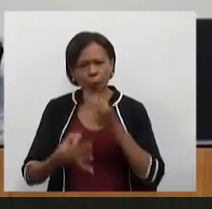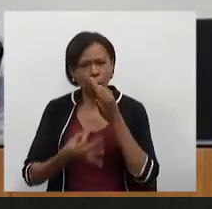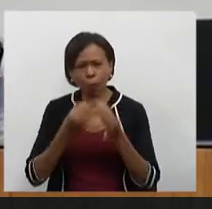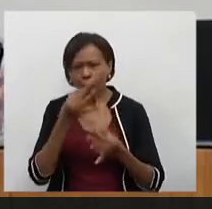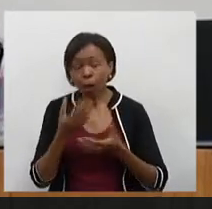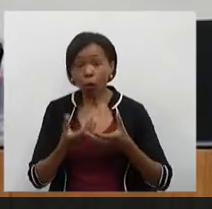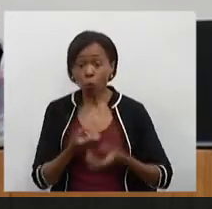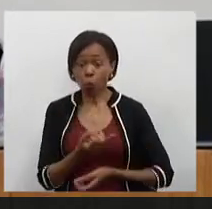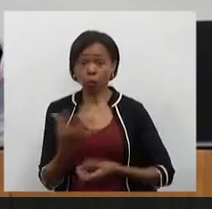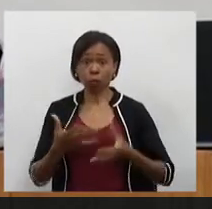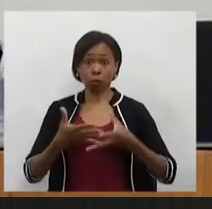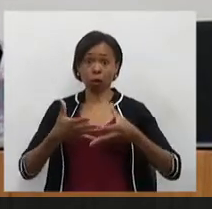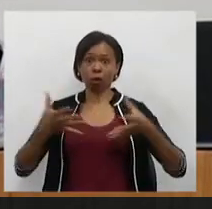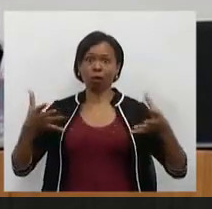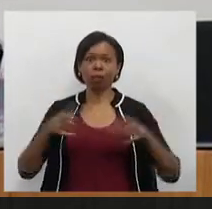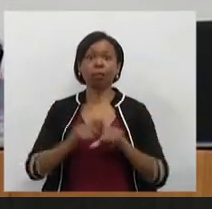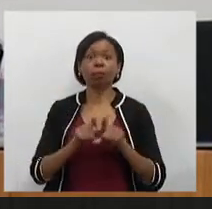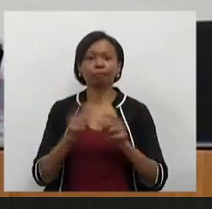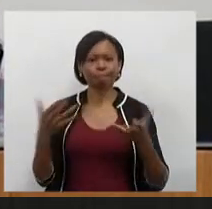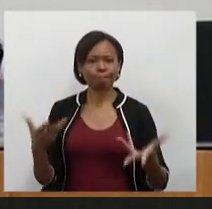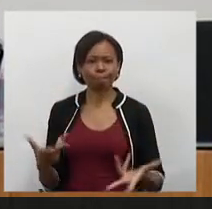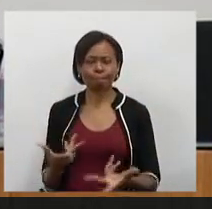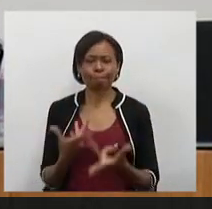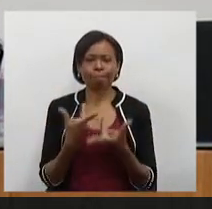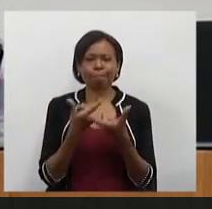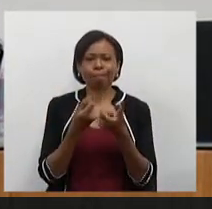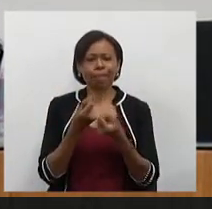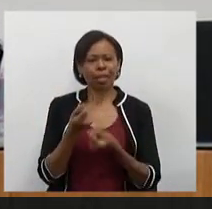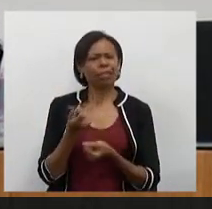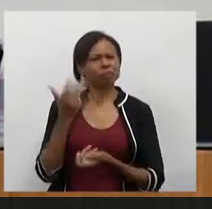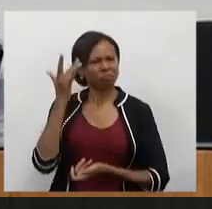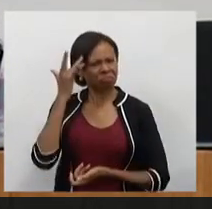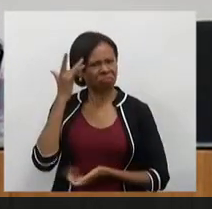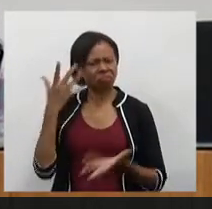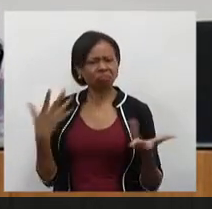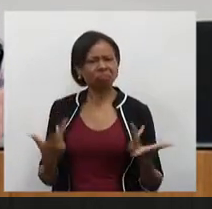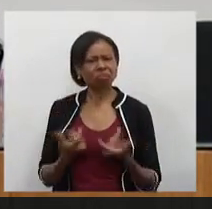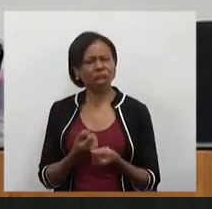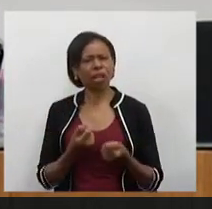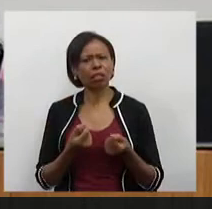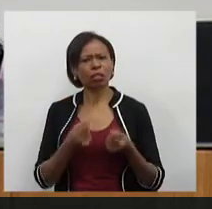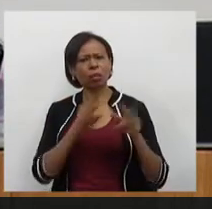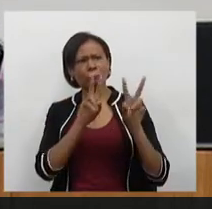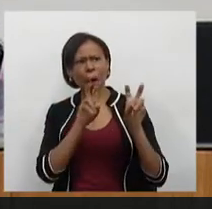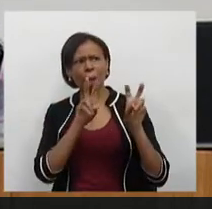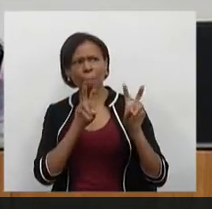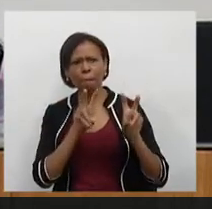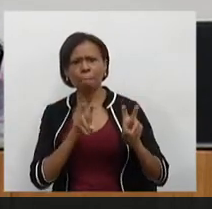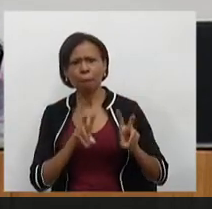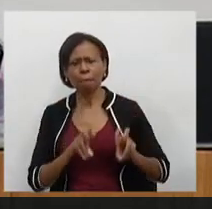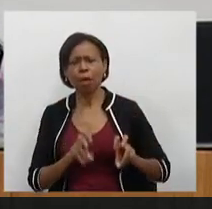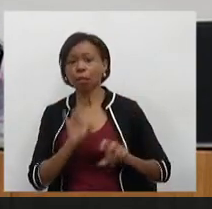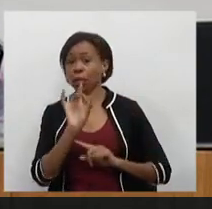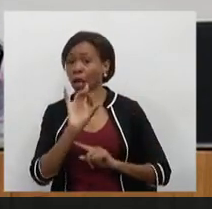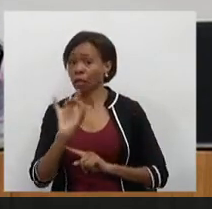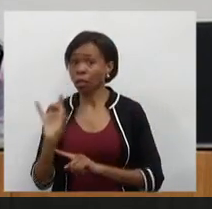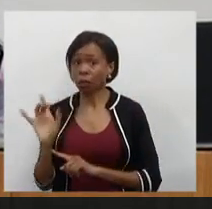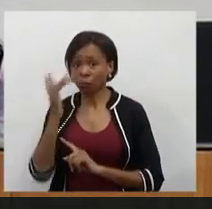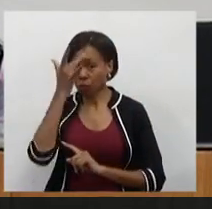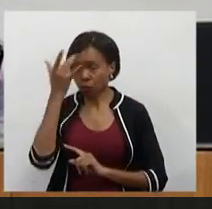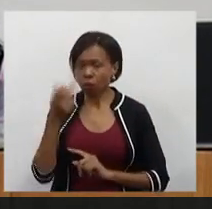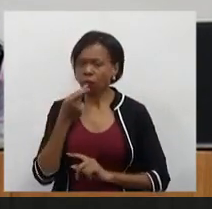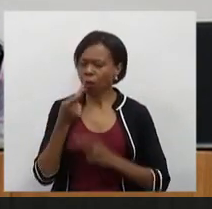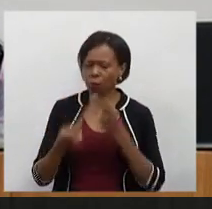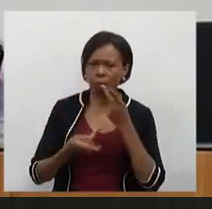número, mas também em qualidade das questões apresentadas por cada representante, né,